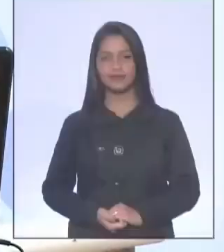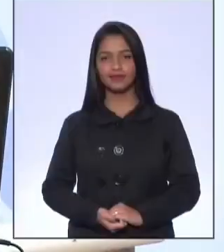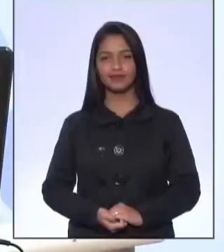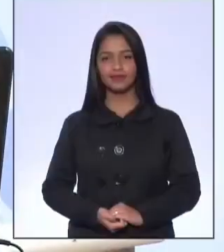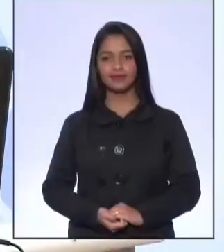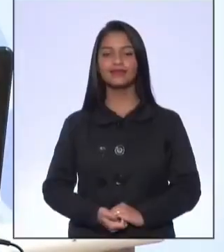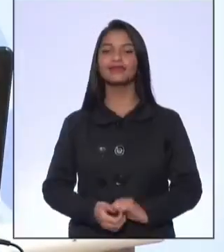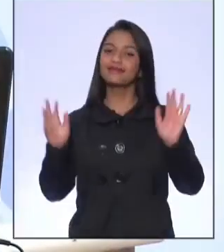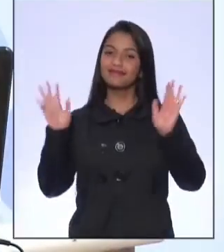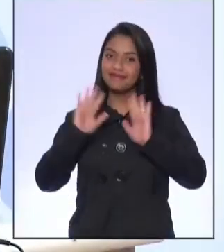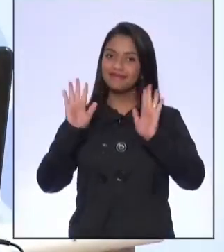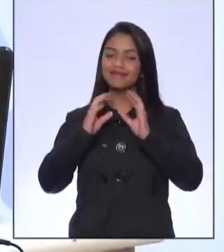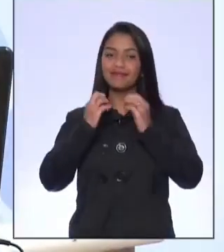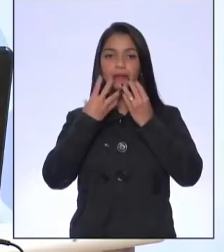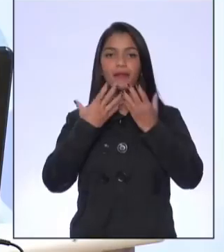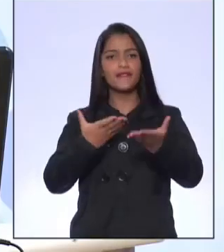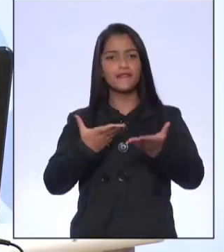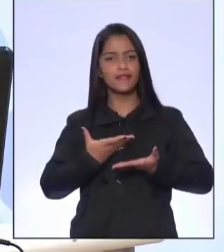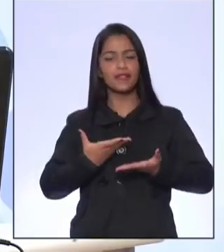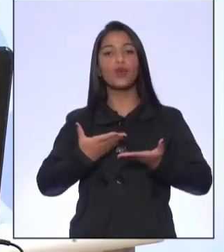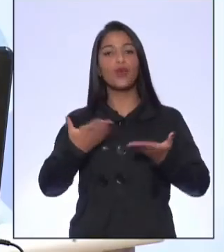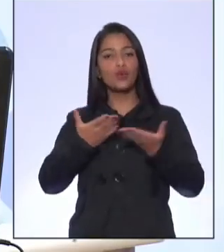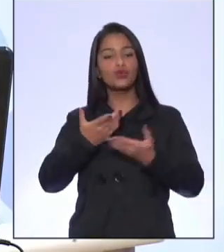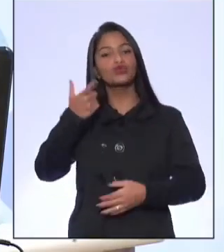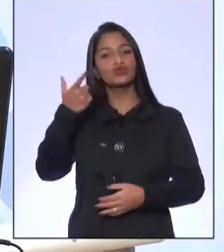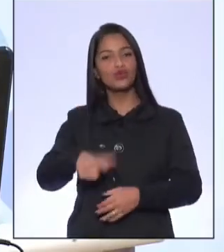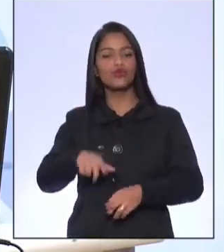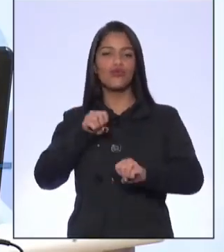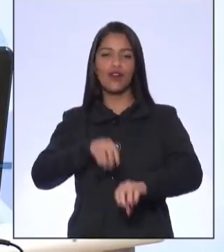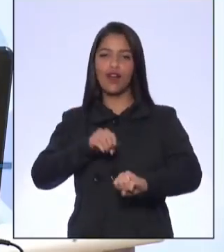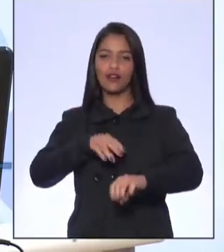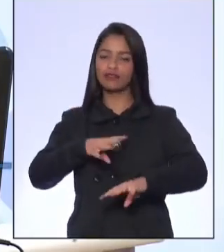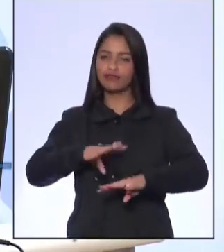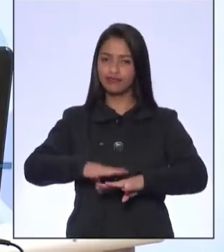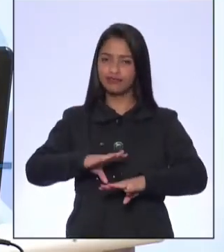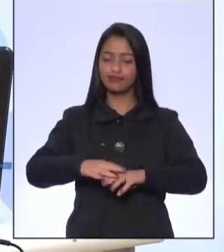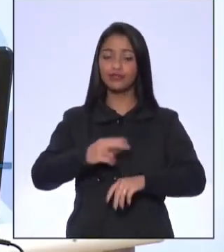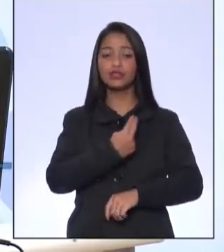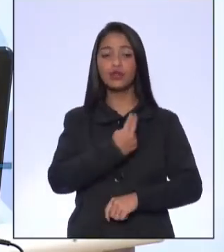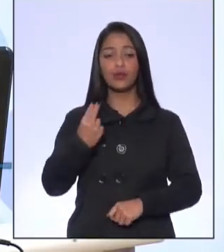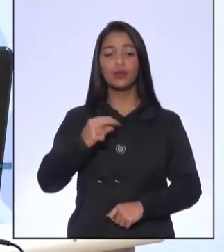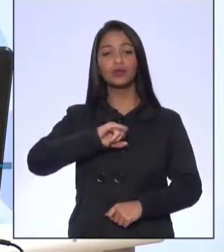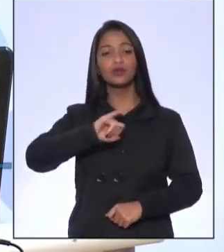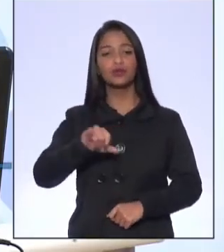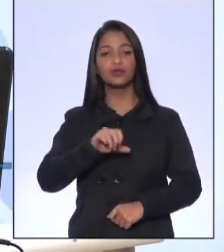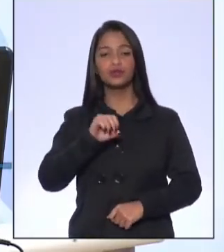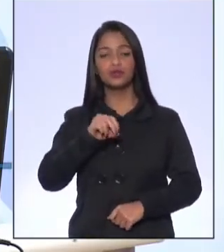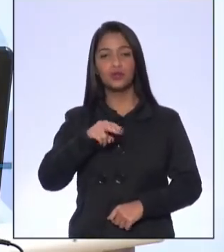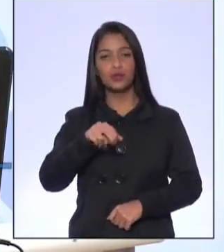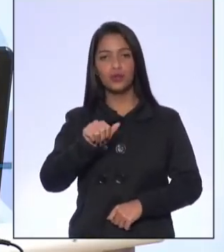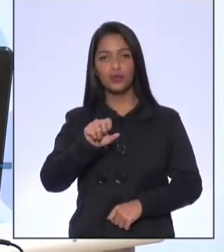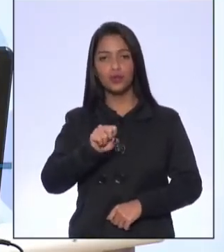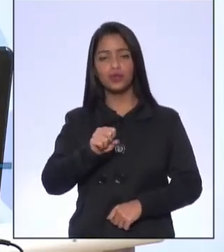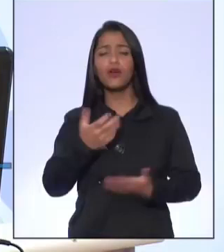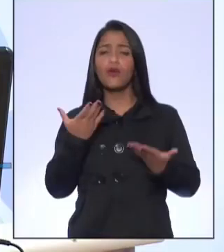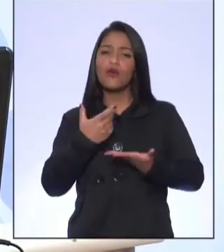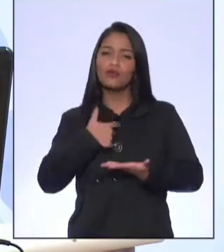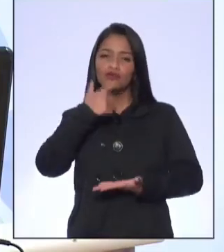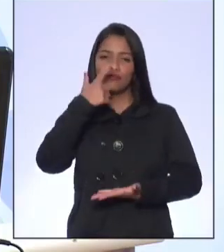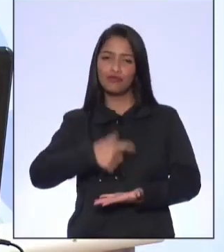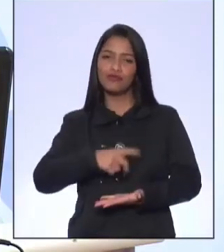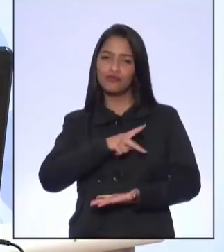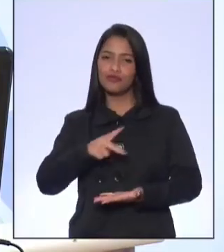Olá, sejam bem-vindos para mais uma aula de matemática. Meu nome é Jonas, vou ser o professor de vocês hoje, né? E hoje,